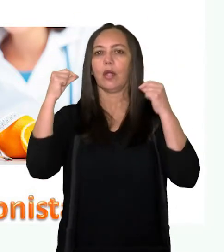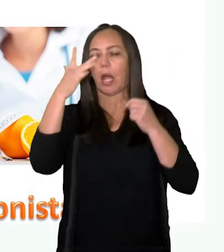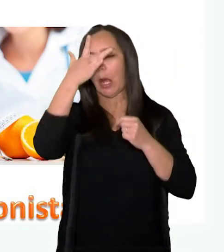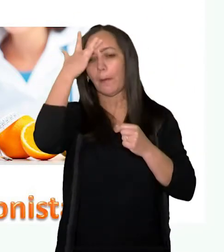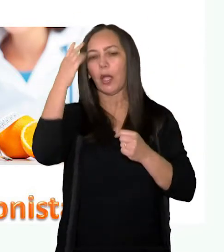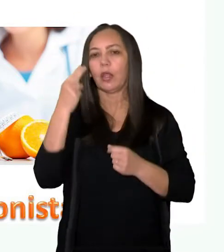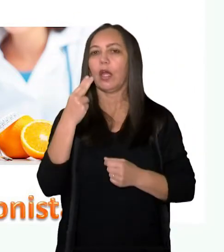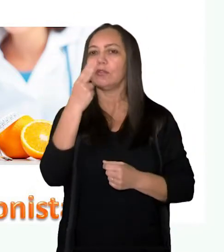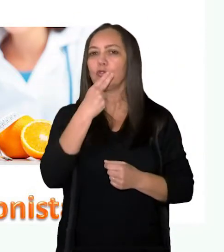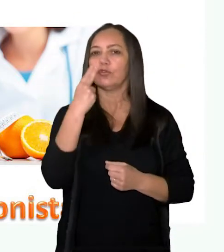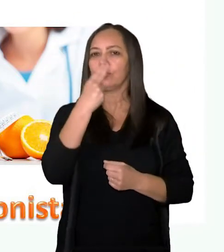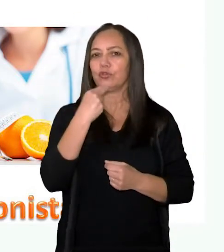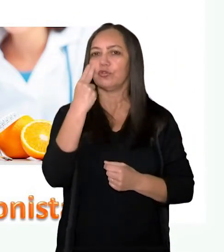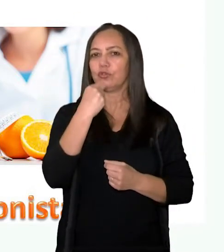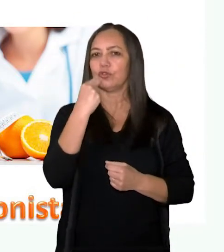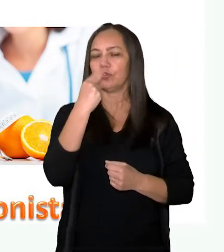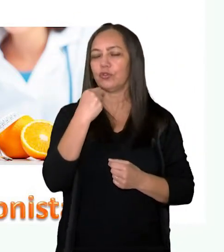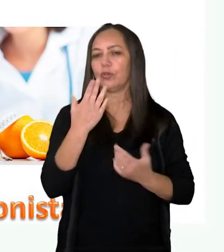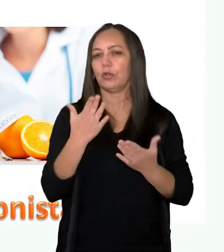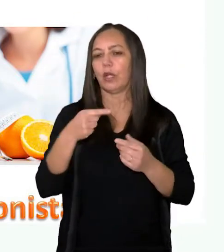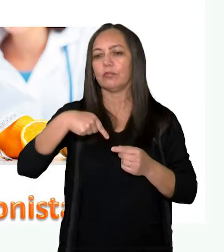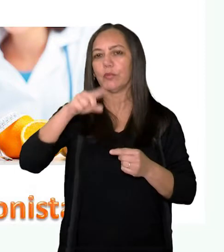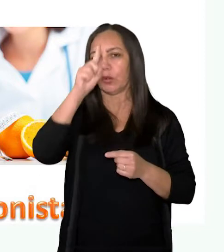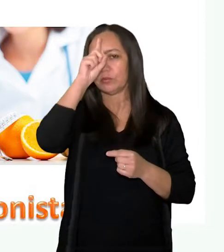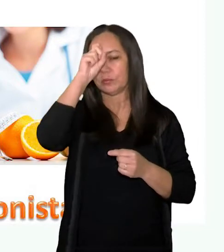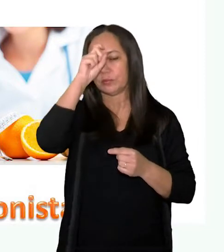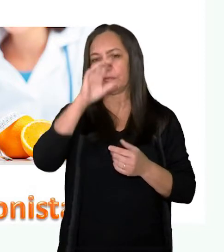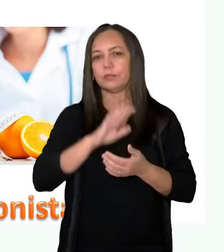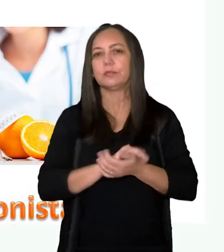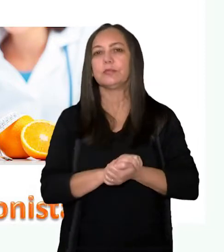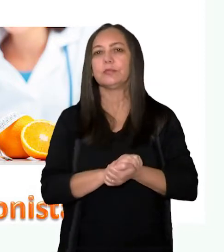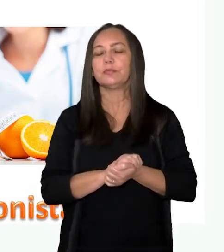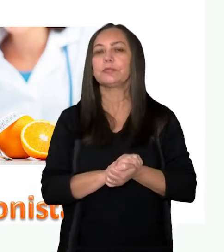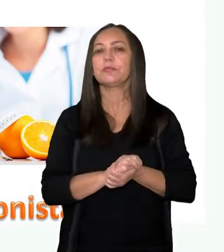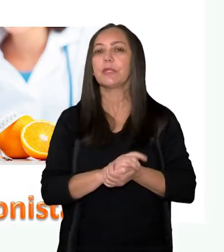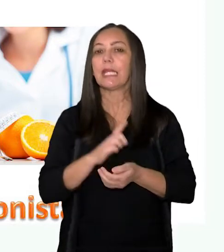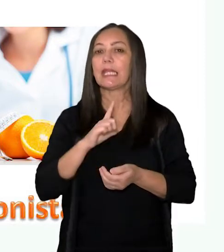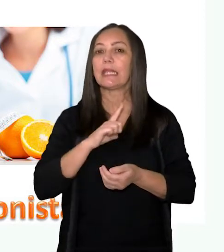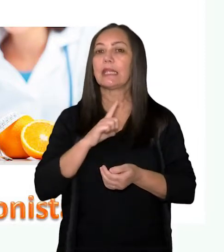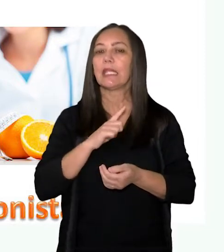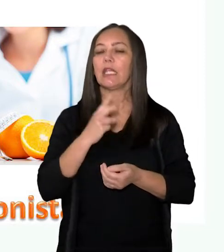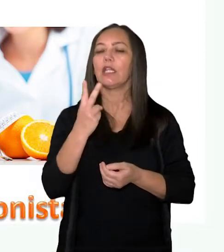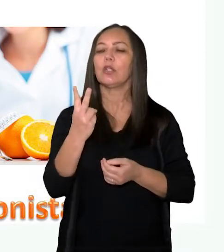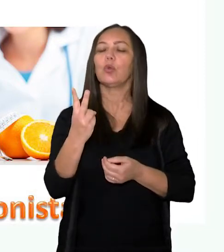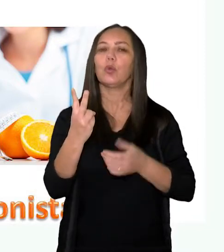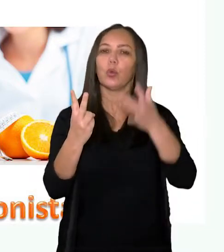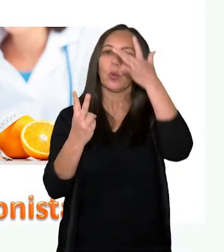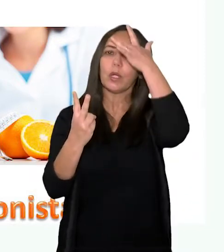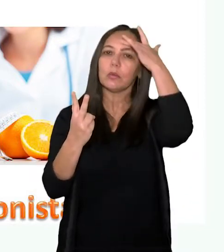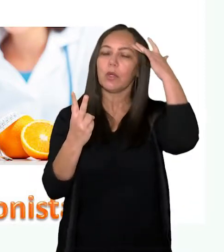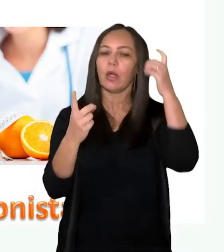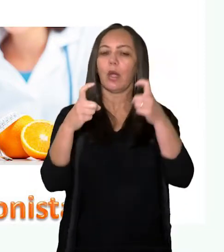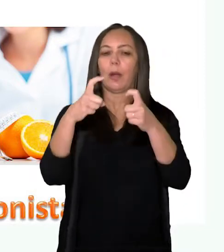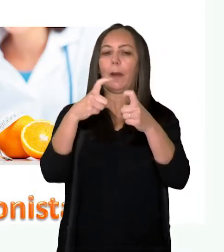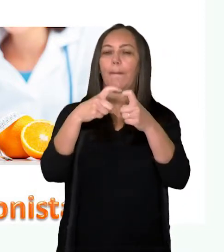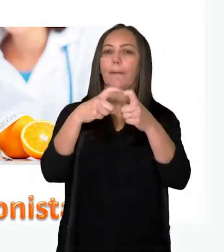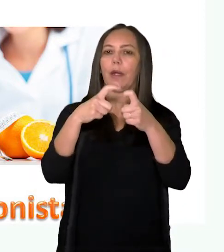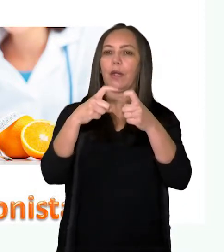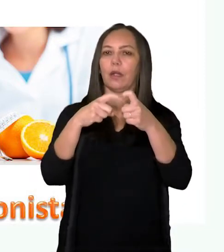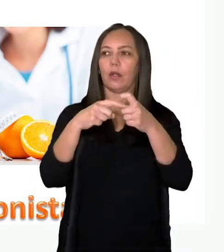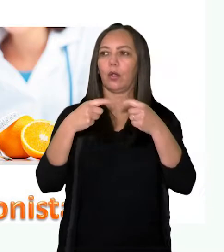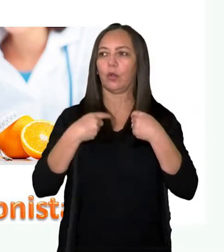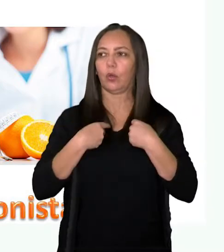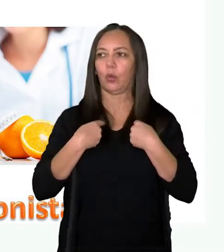um nutricionista para um hospital. Sabendo que tem 2 candidatos a médico